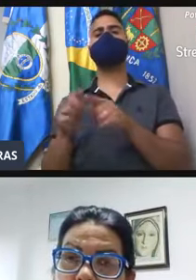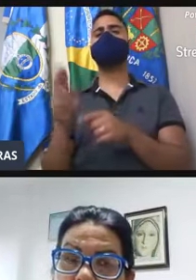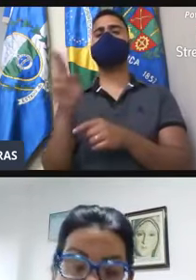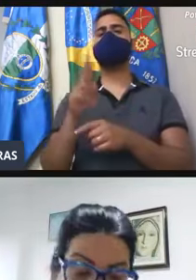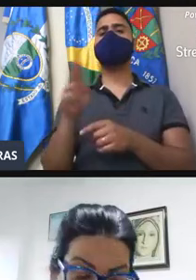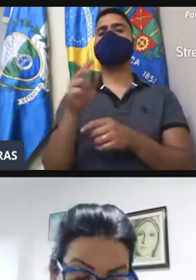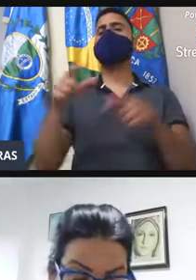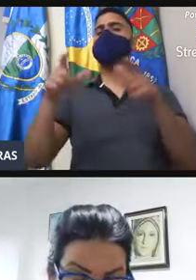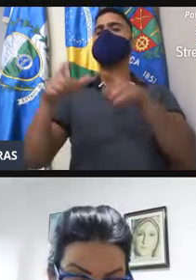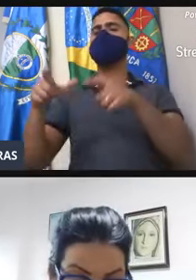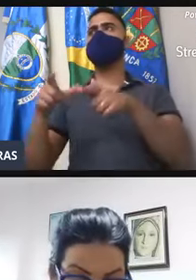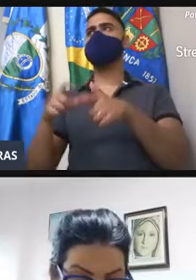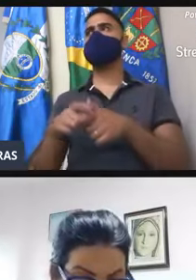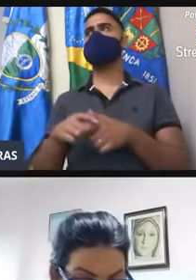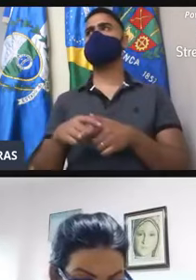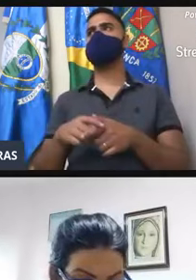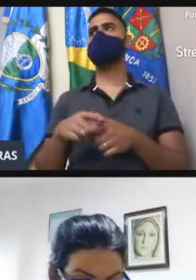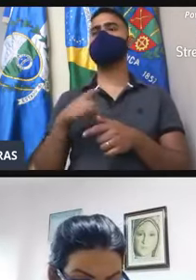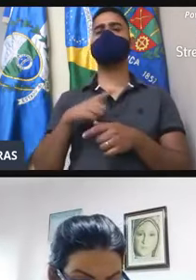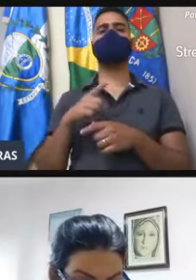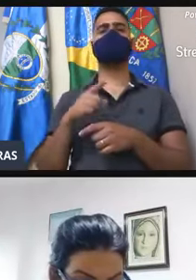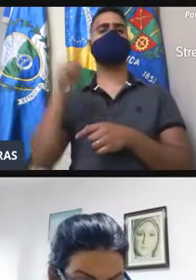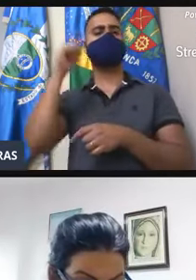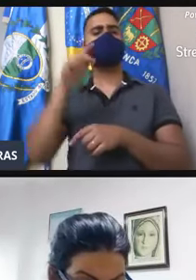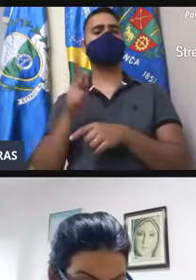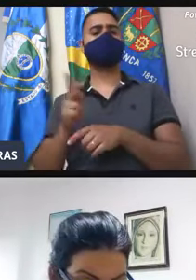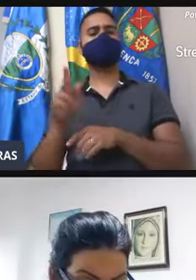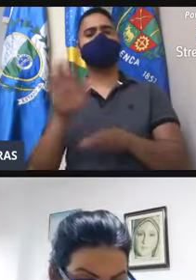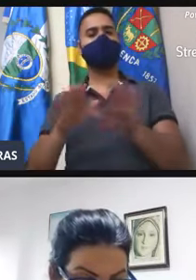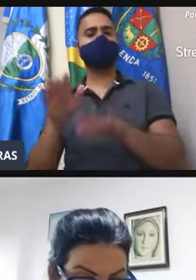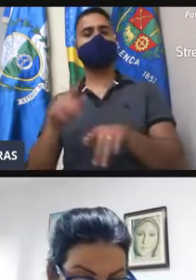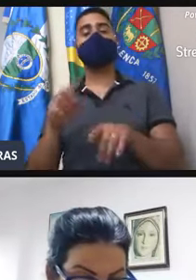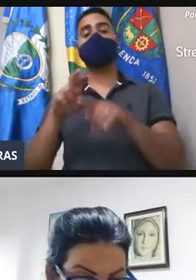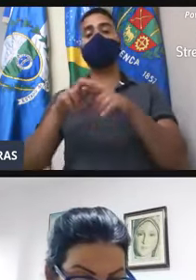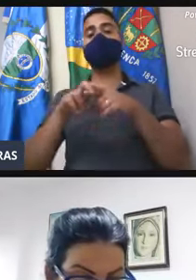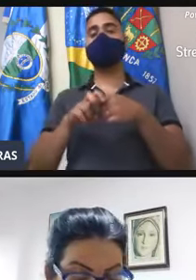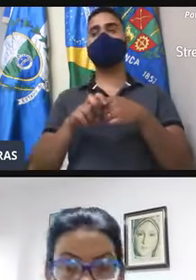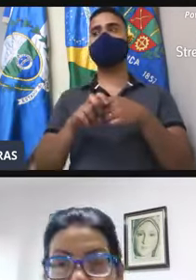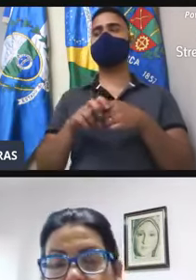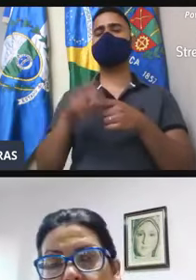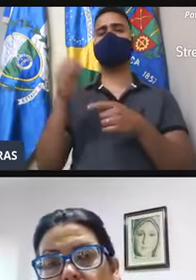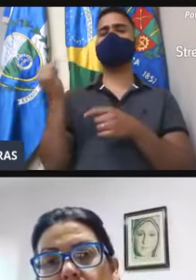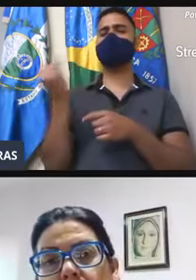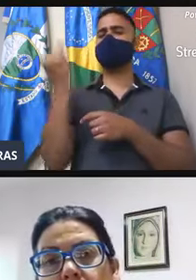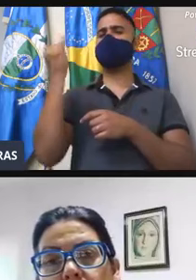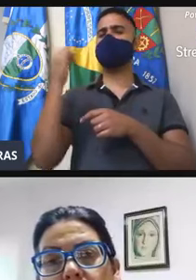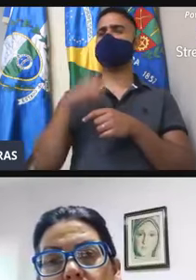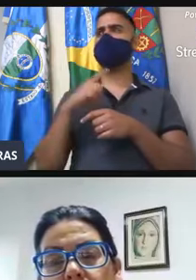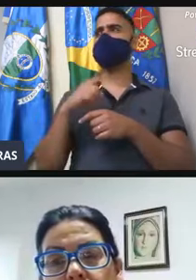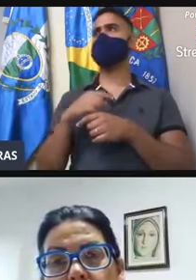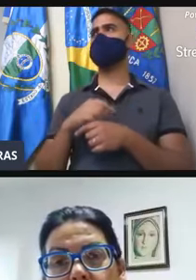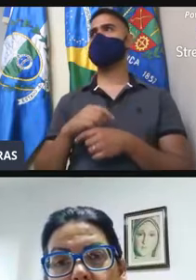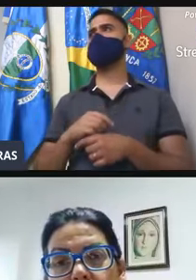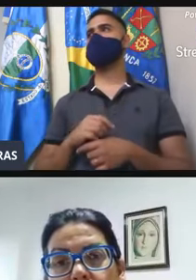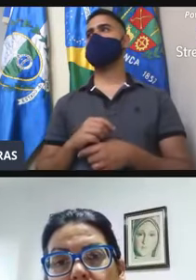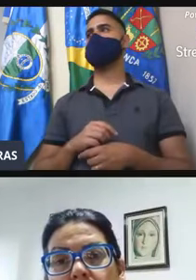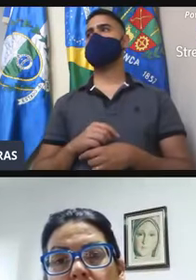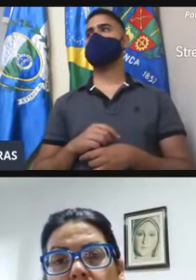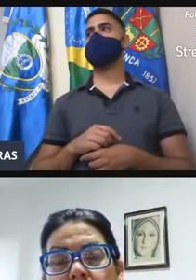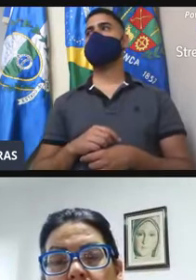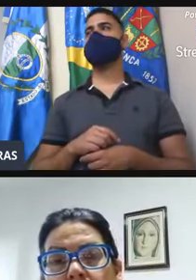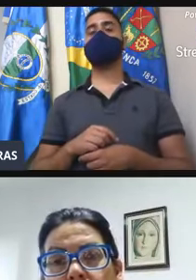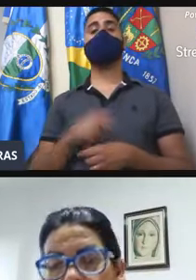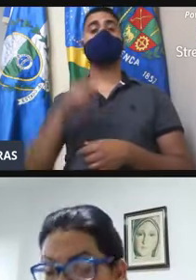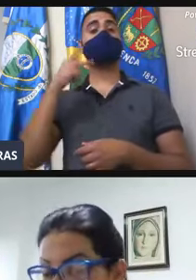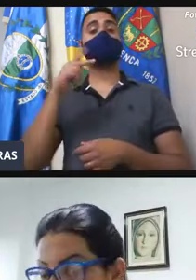seu território, no caso de unidades de conservação. Deste modo, constitui um importante instrumento da política pública. Sala das